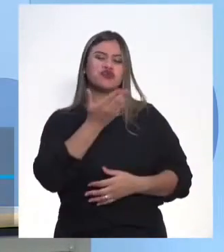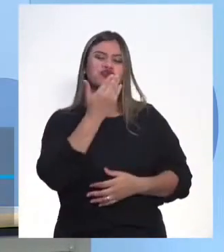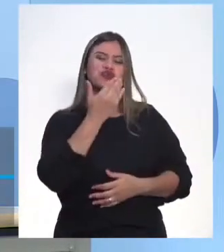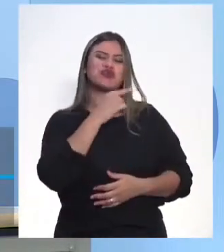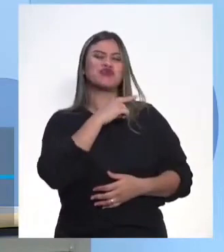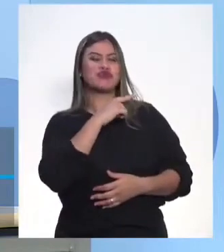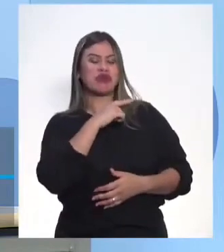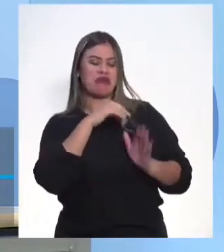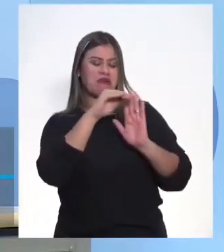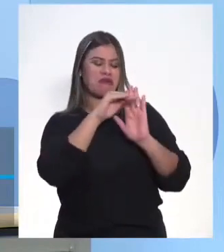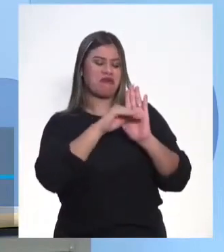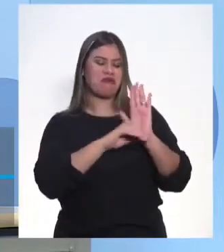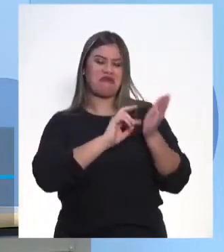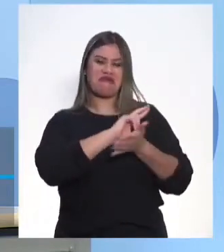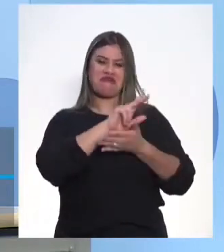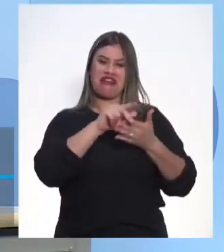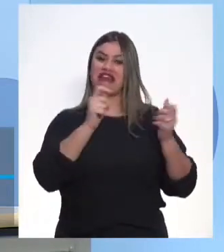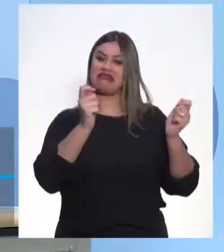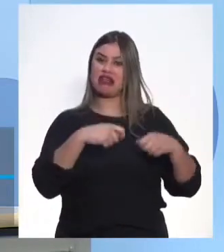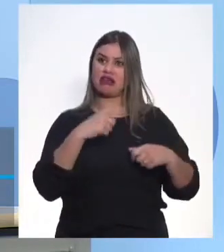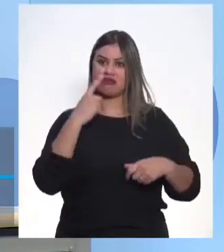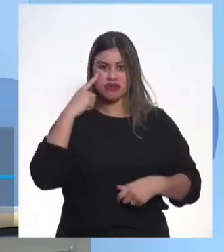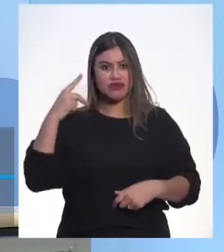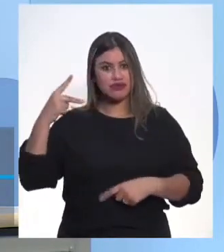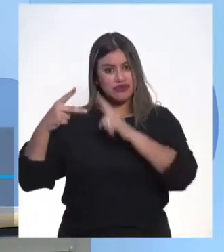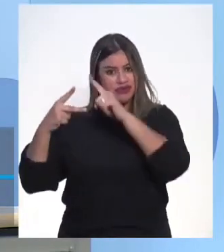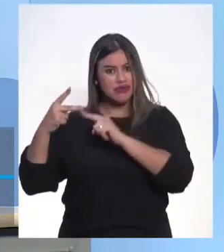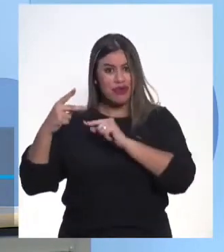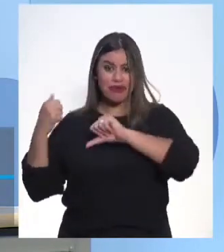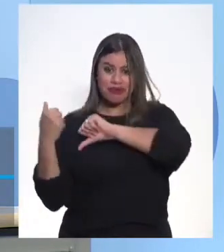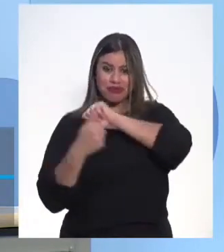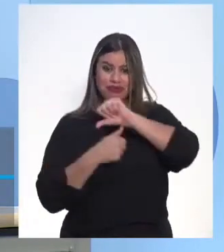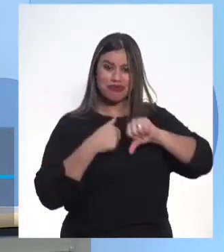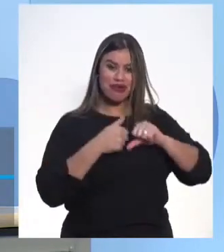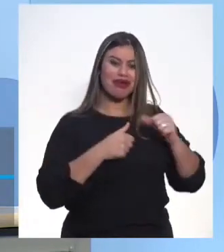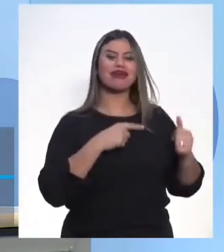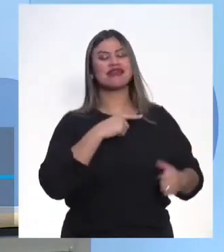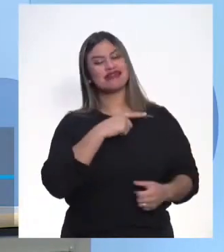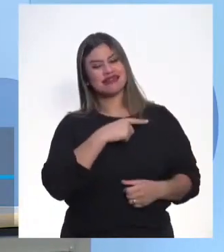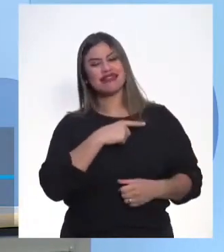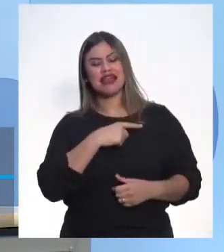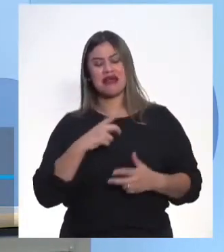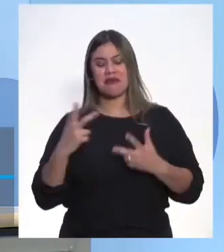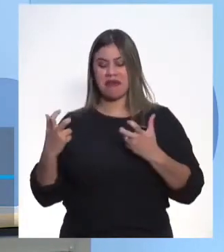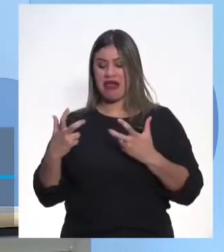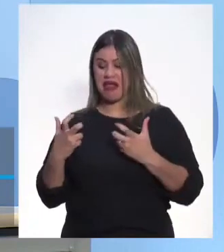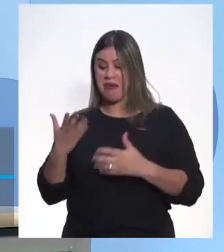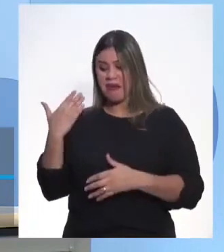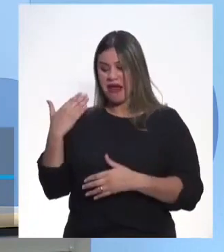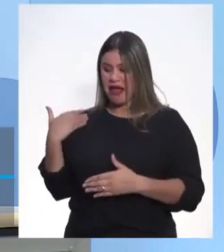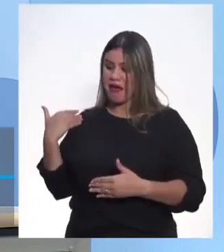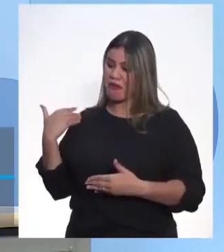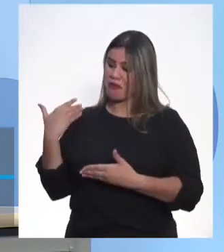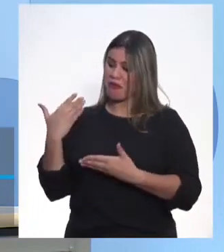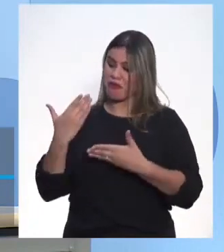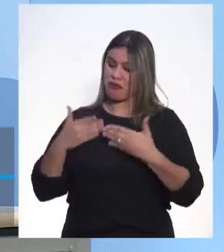tenho um cardápio mais diversificado. Então são duas mudanças muito significativas que eu percebo da minha infância para essa fase que eu estou.